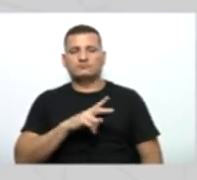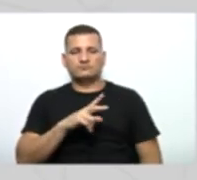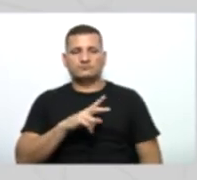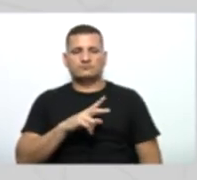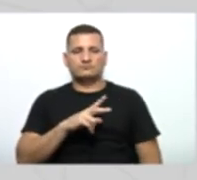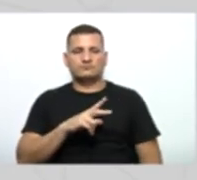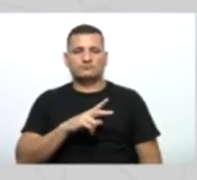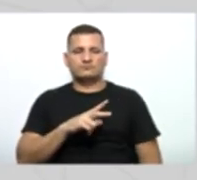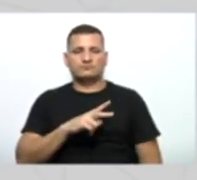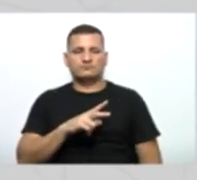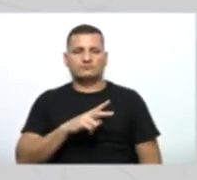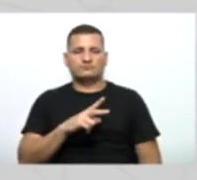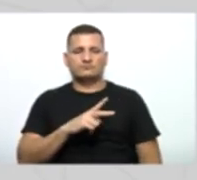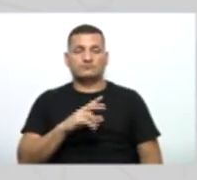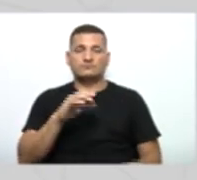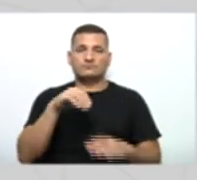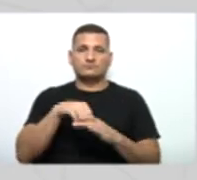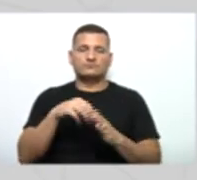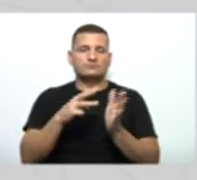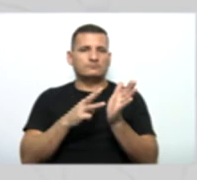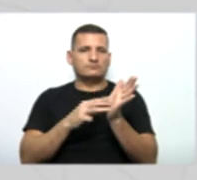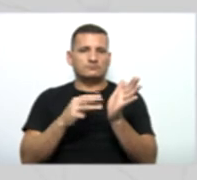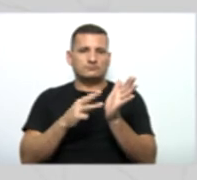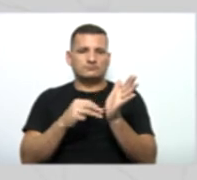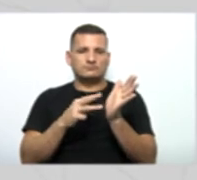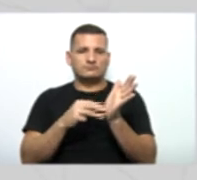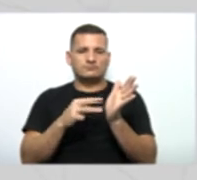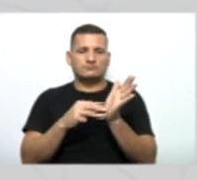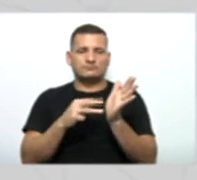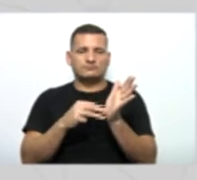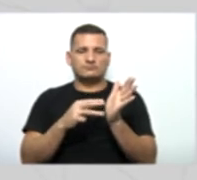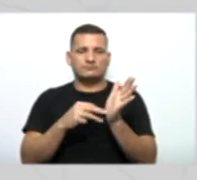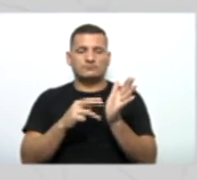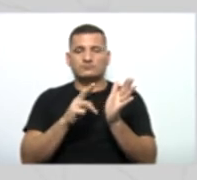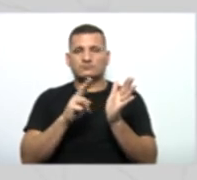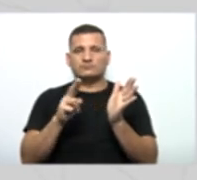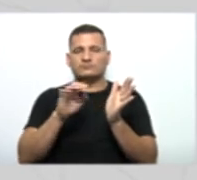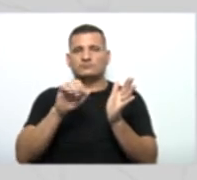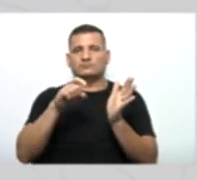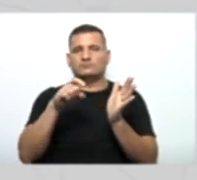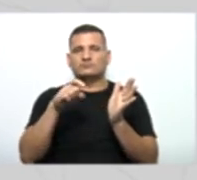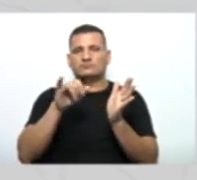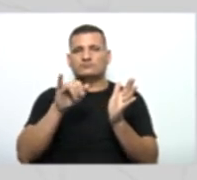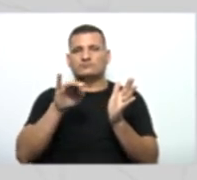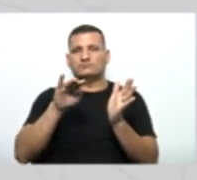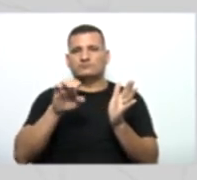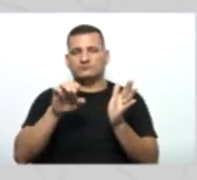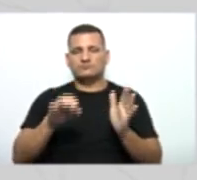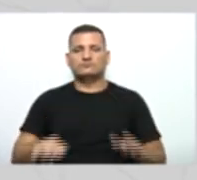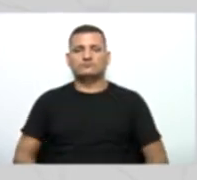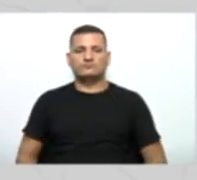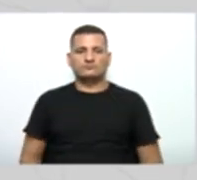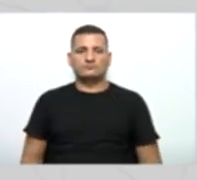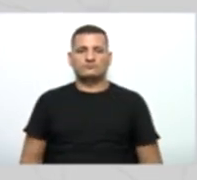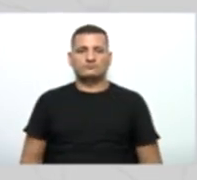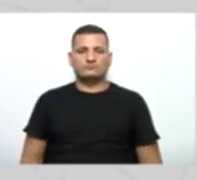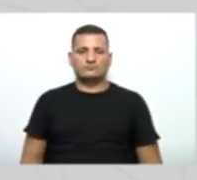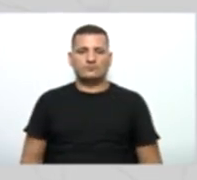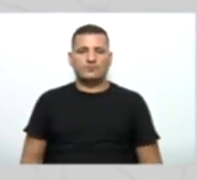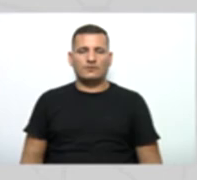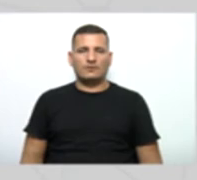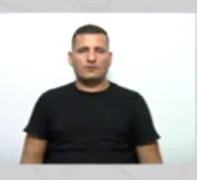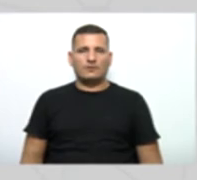do método da classe chamado exibe. Tranquilo? Professor Eduardo, quanto a